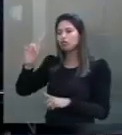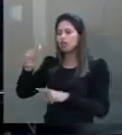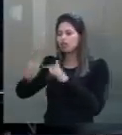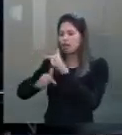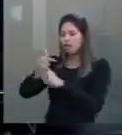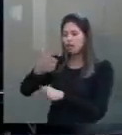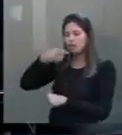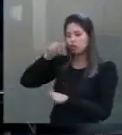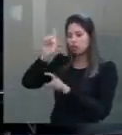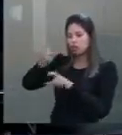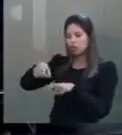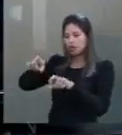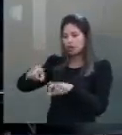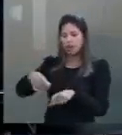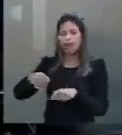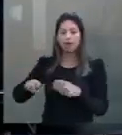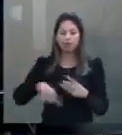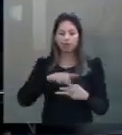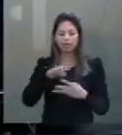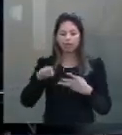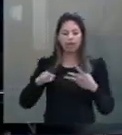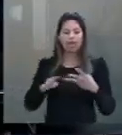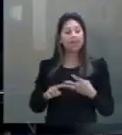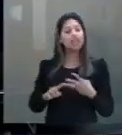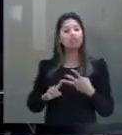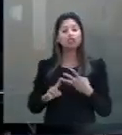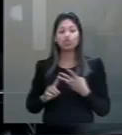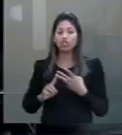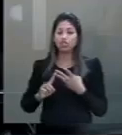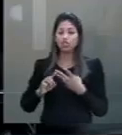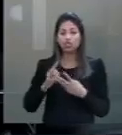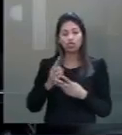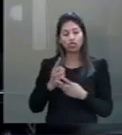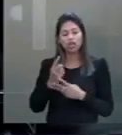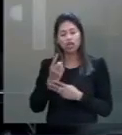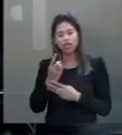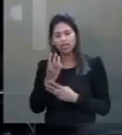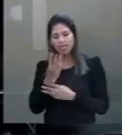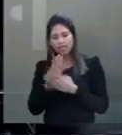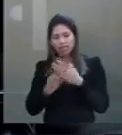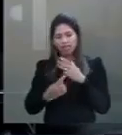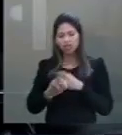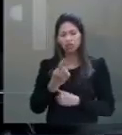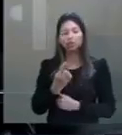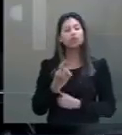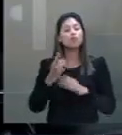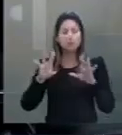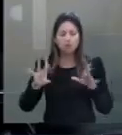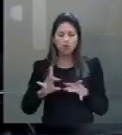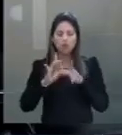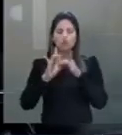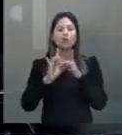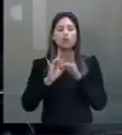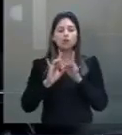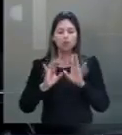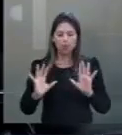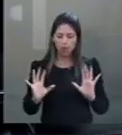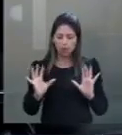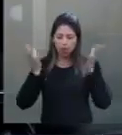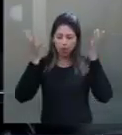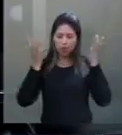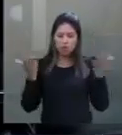3 datas que nos unem aqui hoje, nesta manhã, nesta sessão